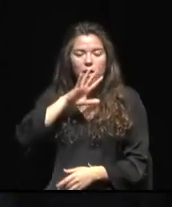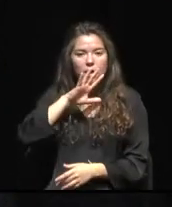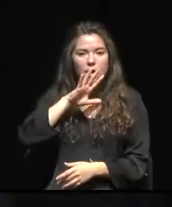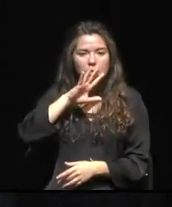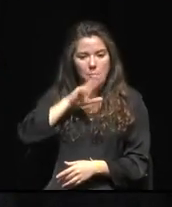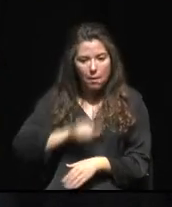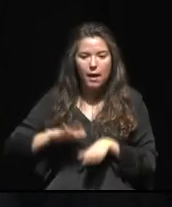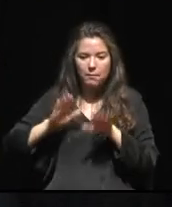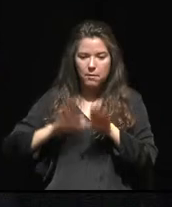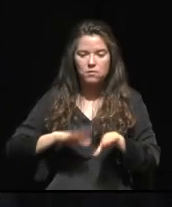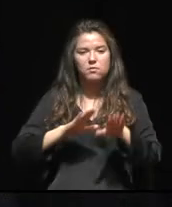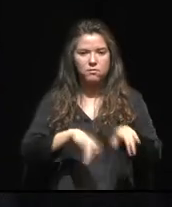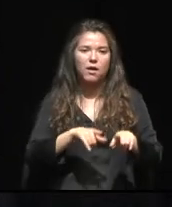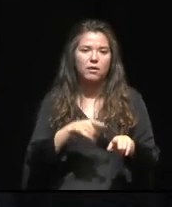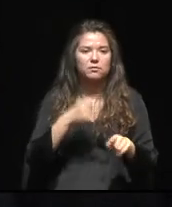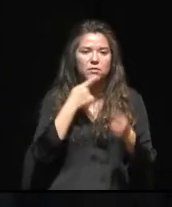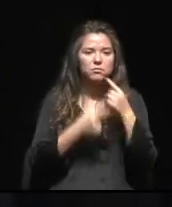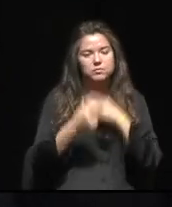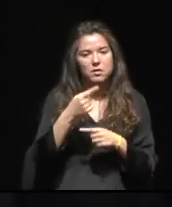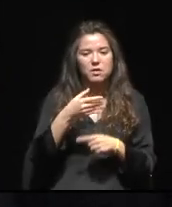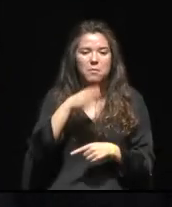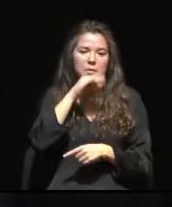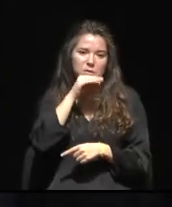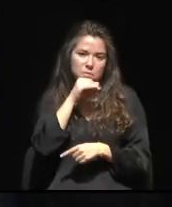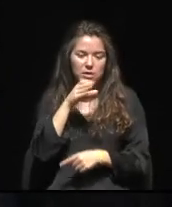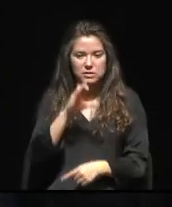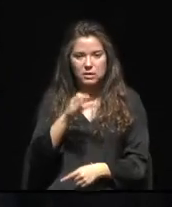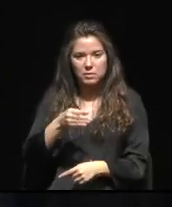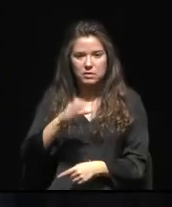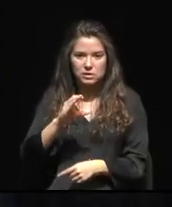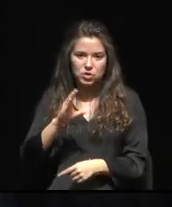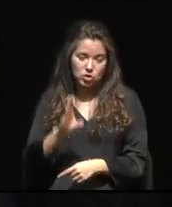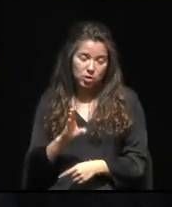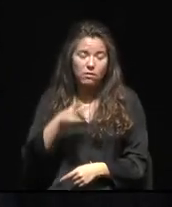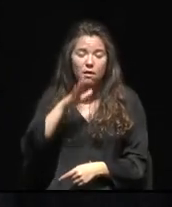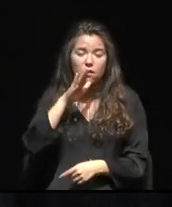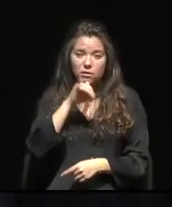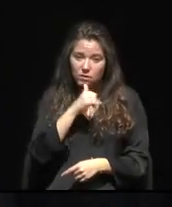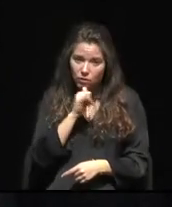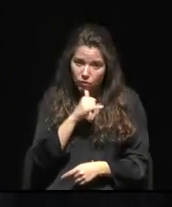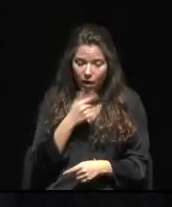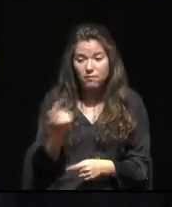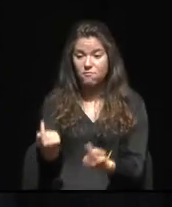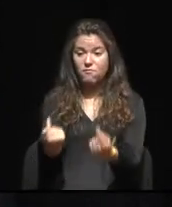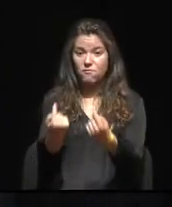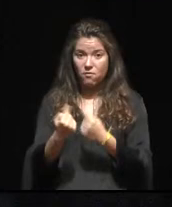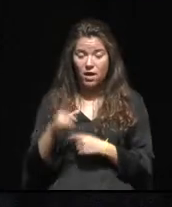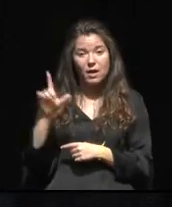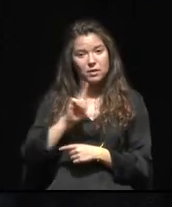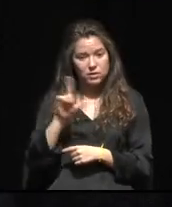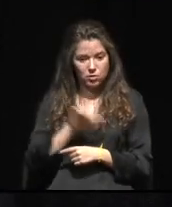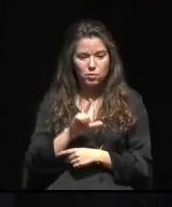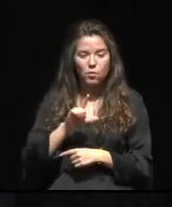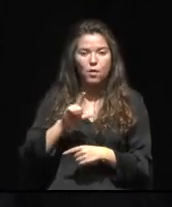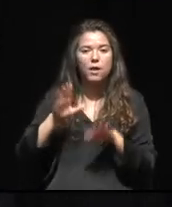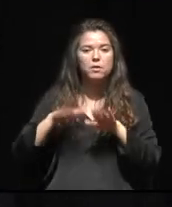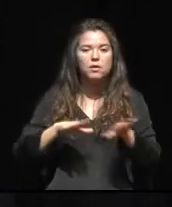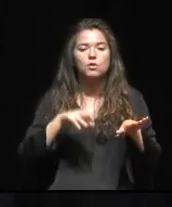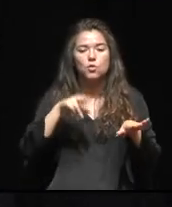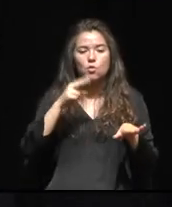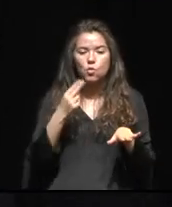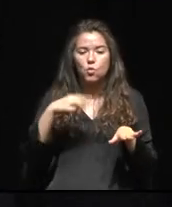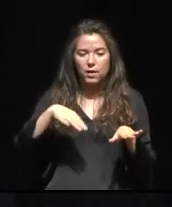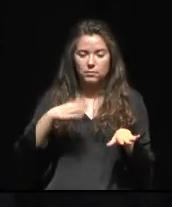manifestante que foi referenciada pela PSP AC cpcj de Faro deslocou-se a Lisboa à manifestação do mdm de dia